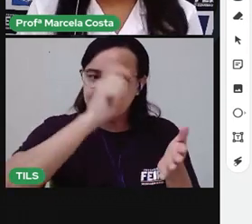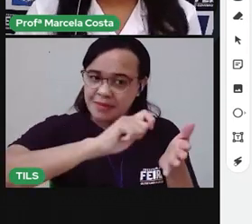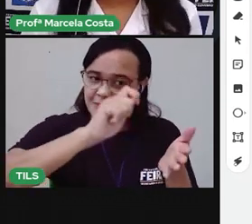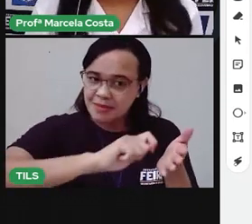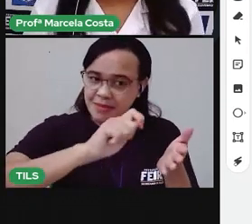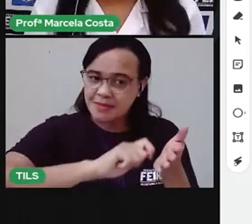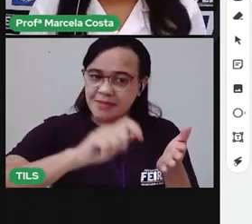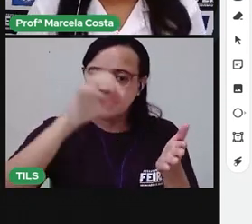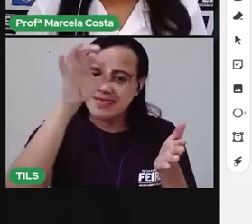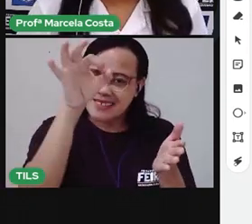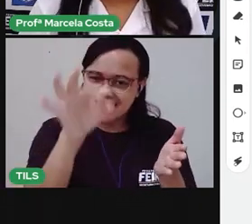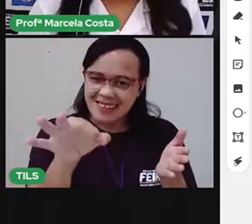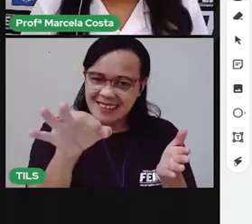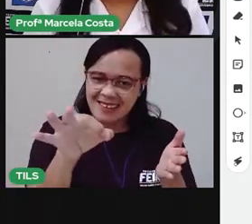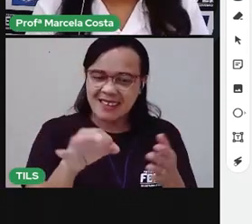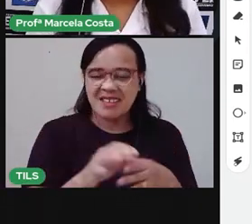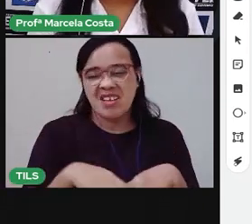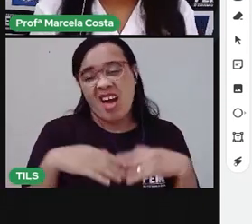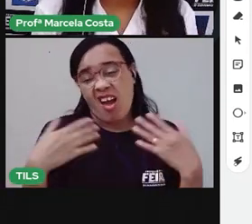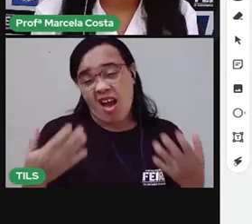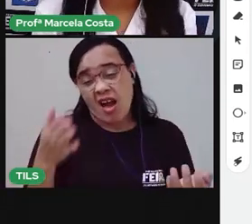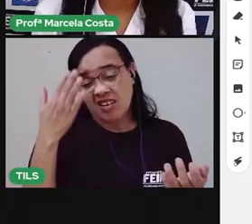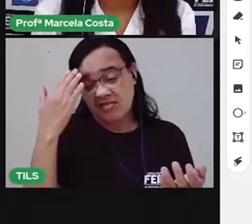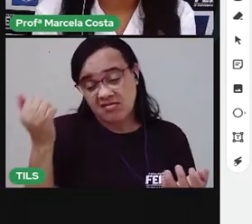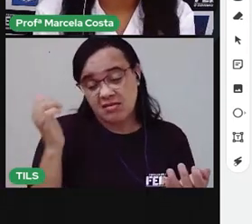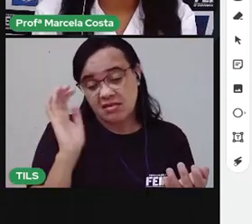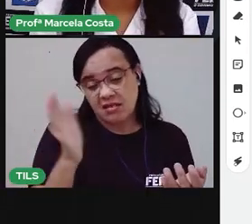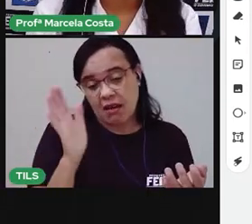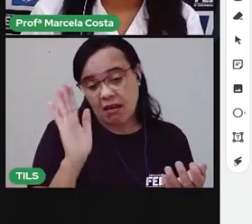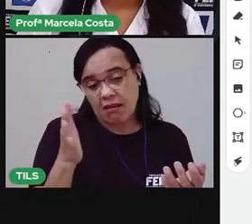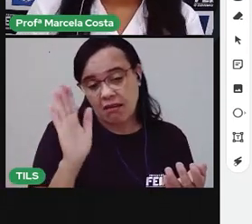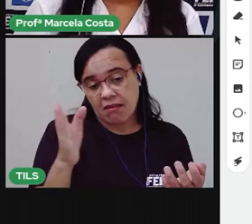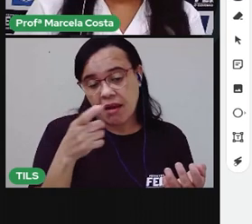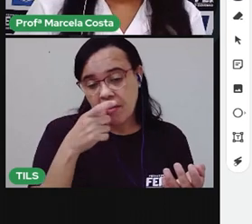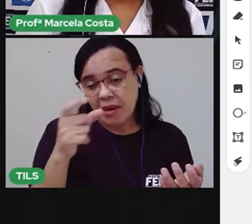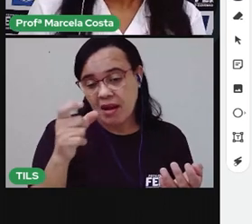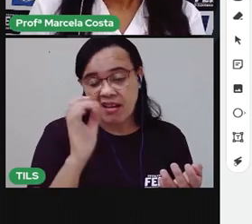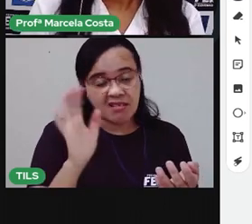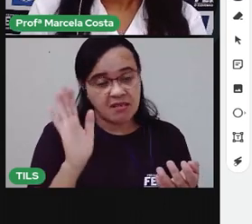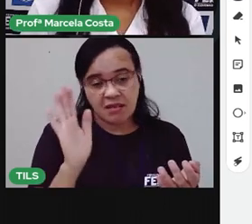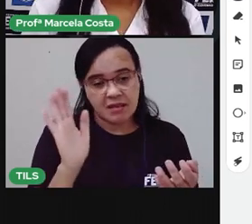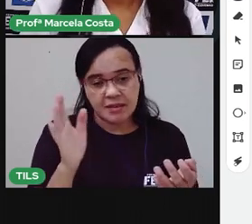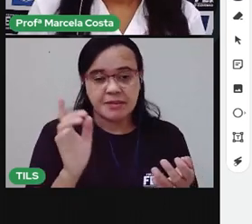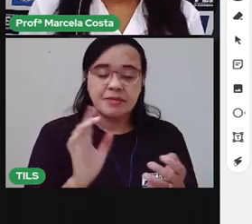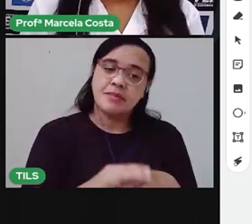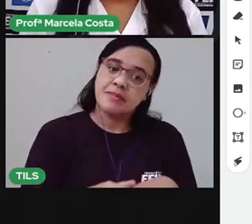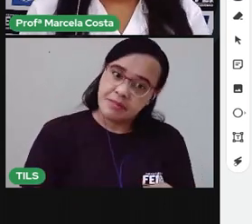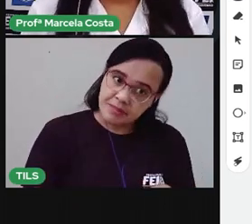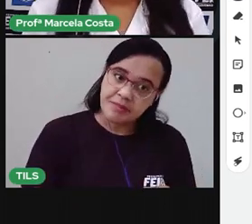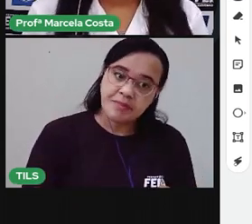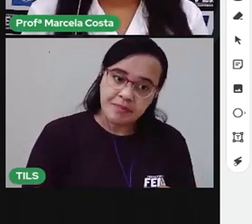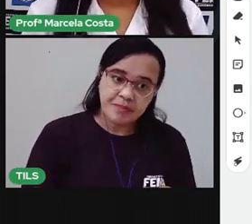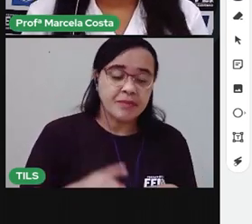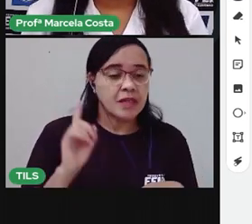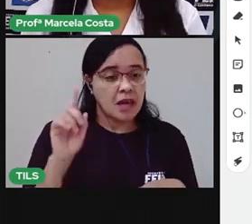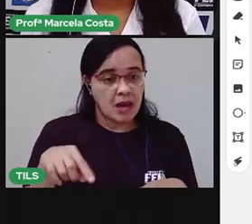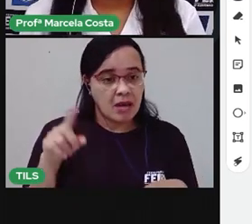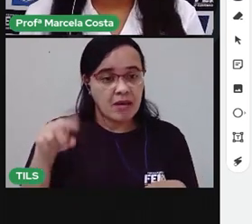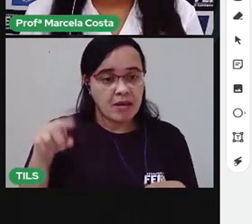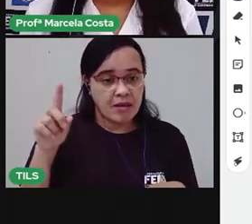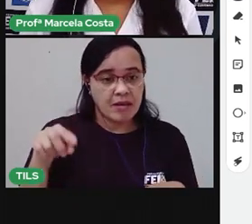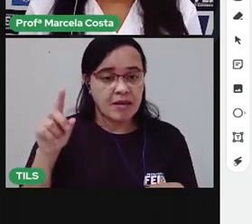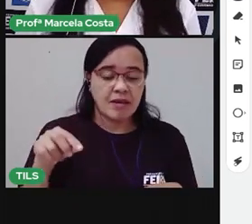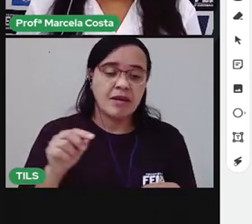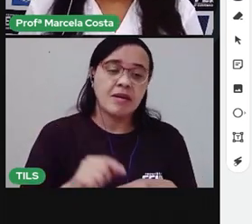na prova mas eu já sei escrever eu já sei fazer essa palavra já é mas você pode ter